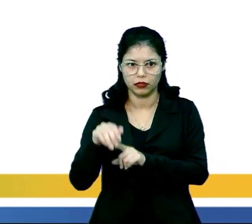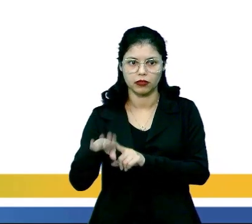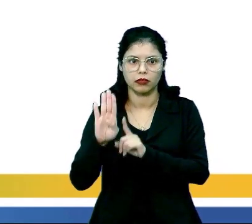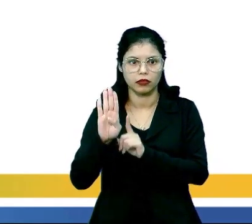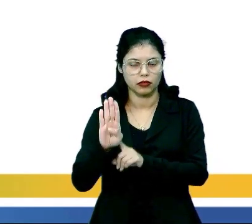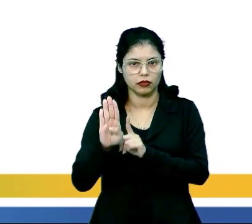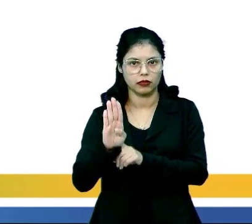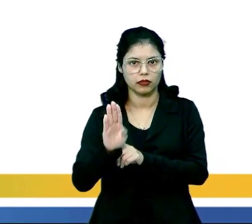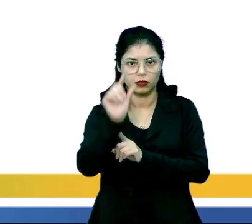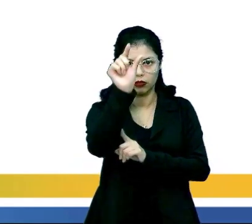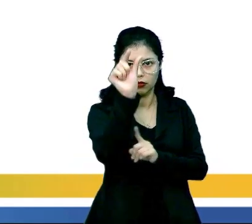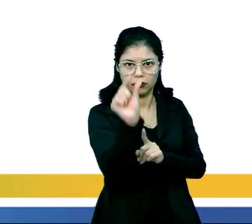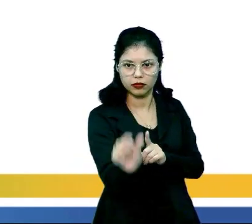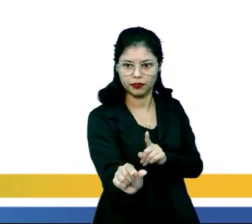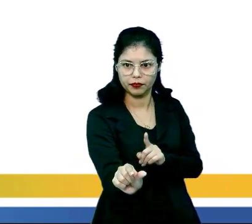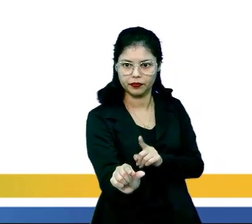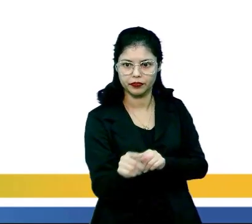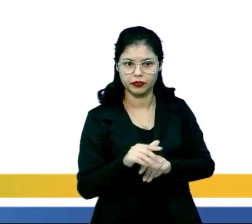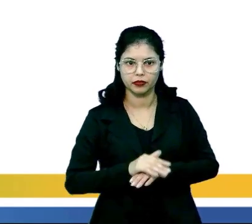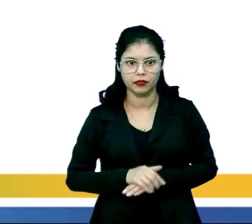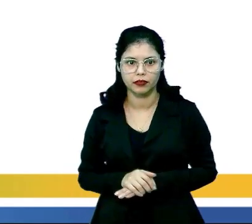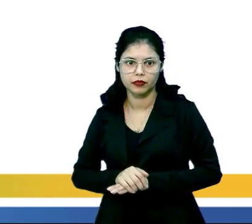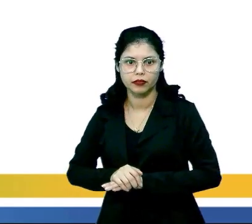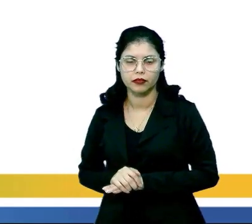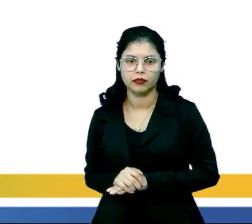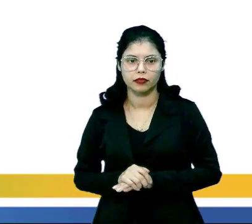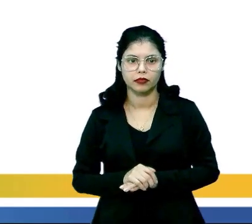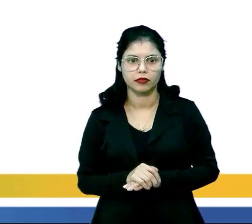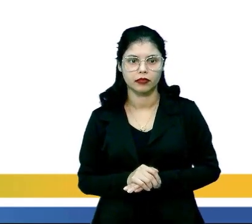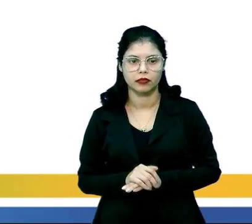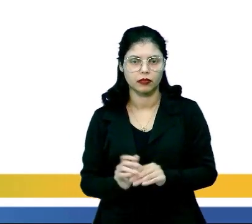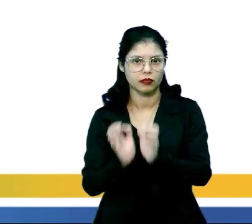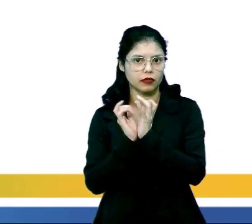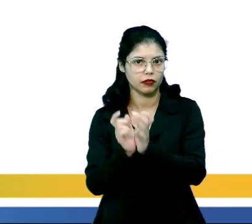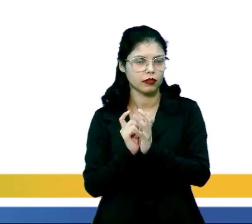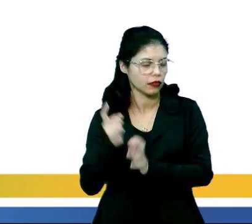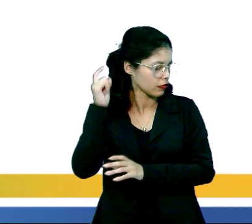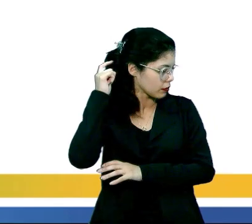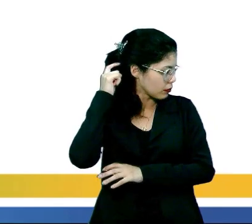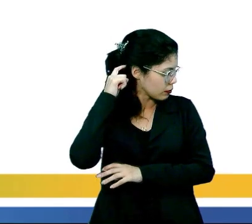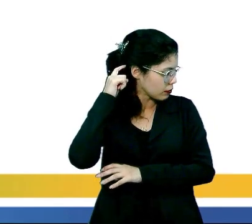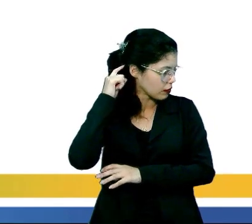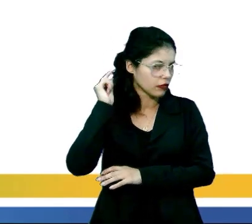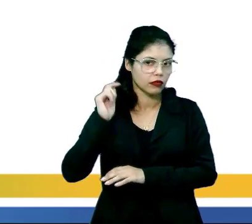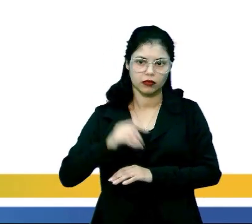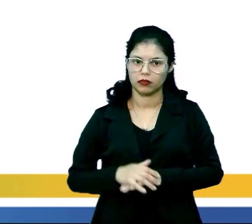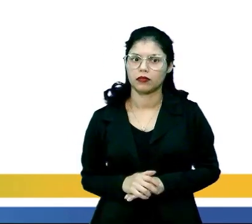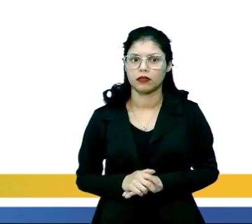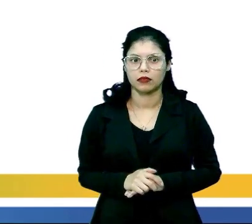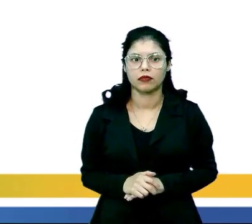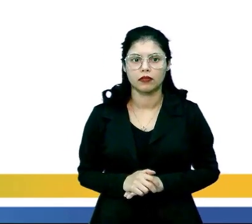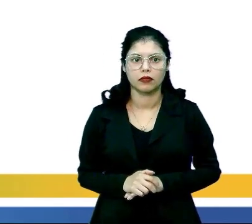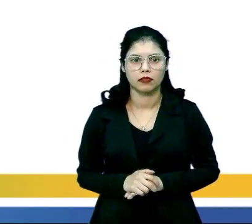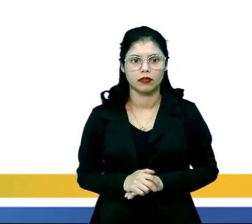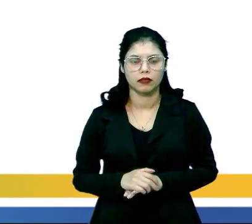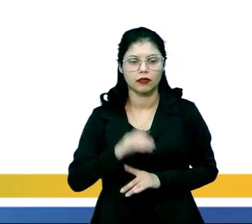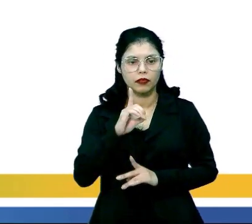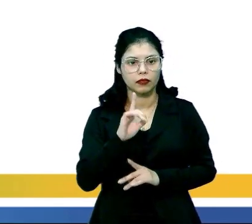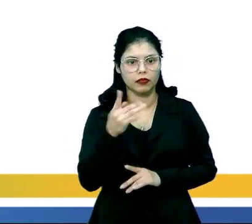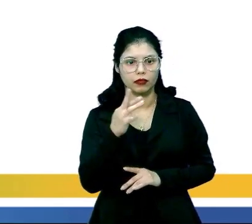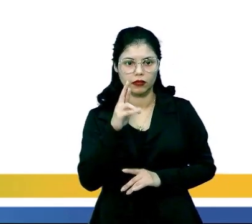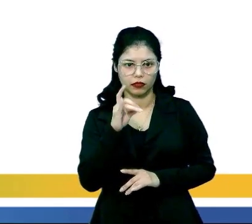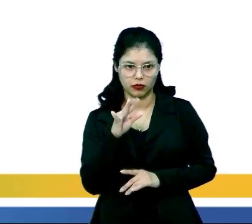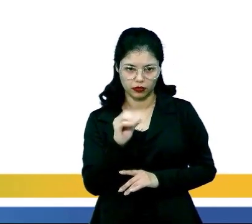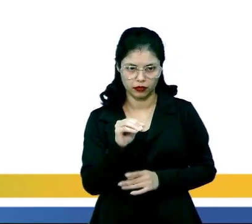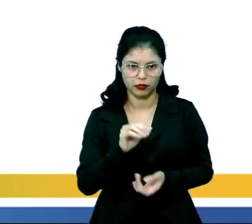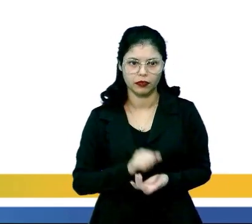ponte. Alternativa B é a medula. Alternativa C é o cerebelo. Alternativa D é